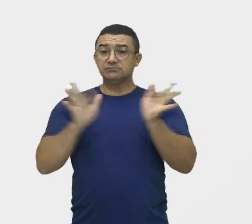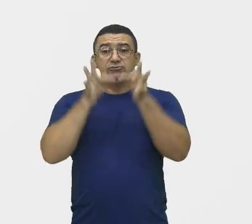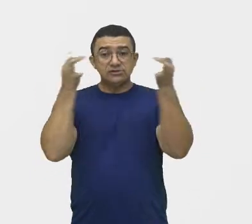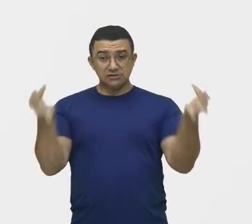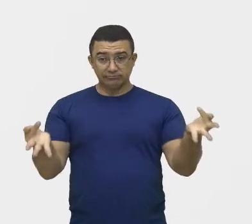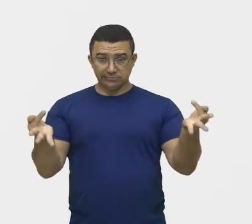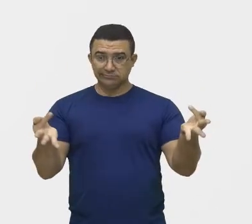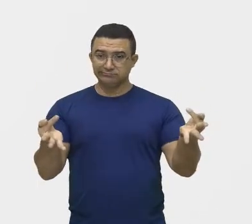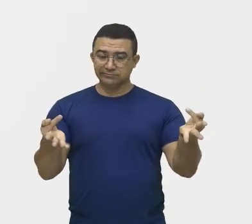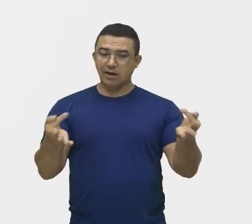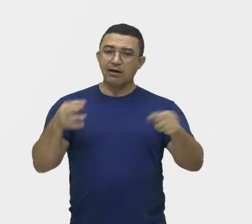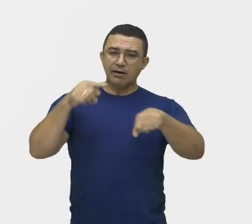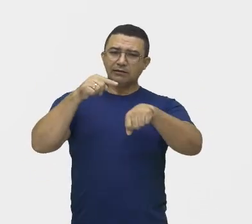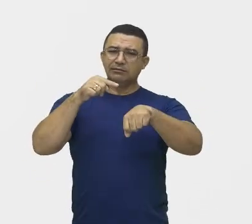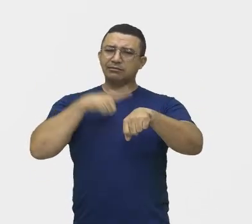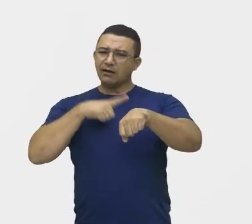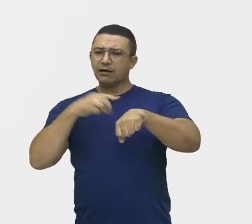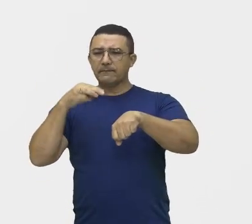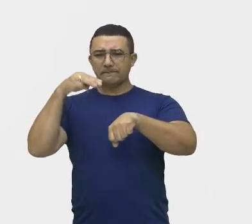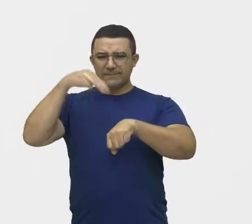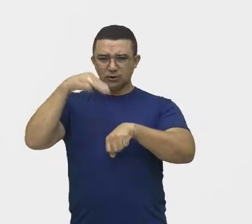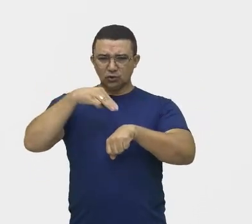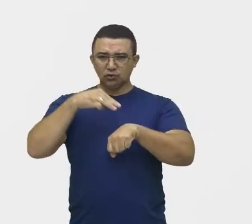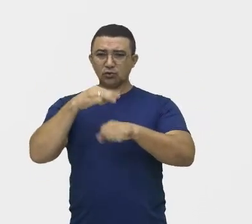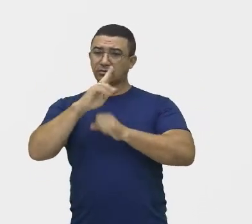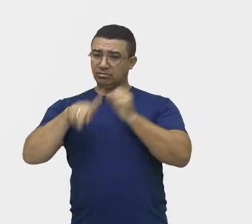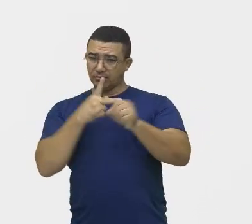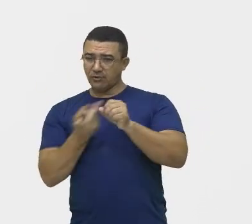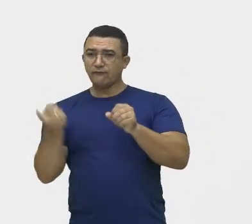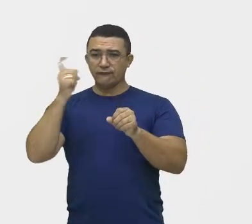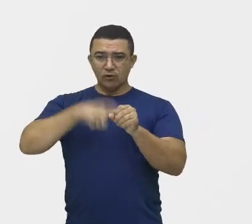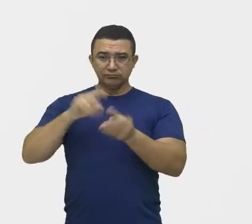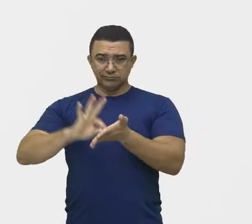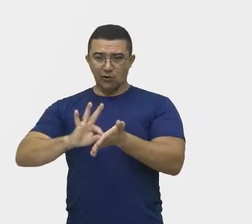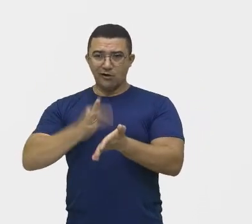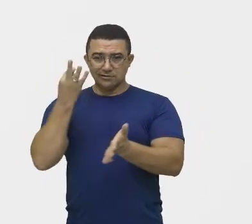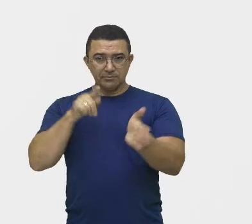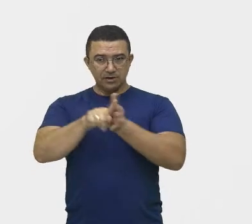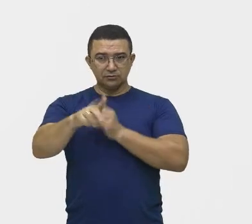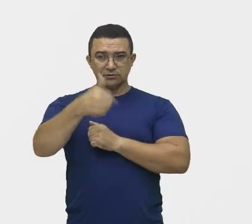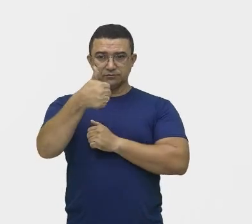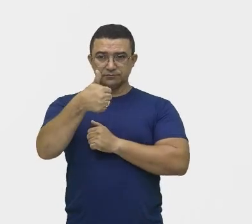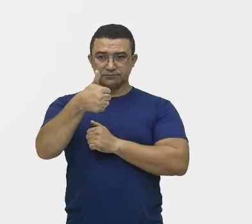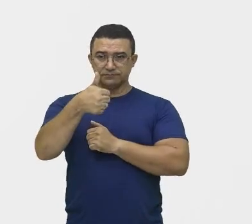Então, terão uns minutinhos aí para responder e na sequência nós voltamos aí com a correção dessa primeira questão.